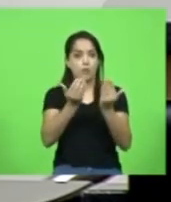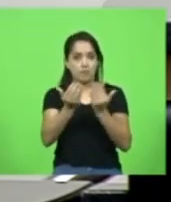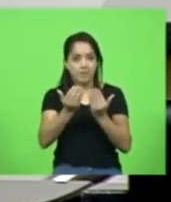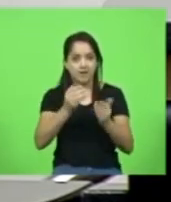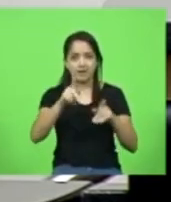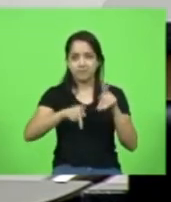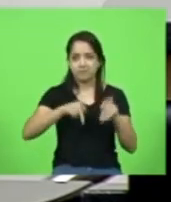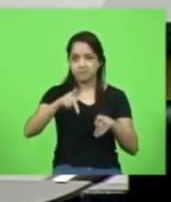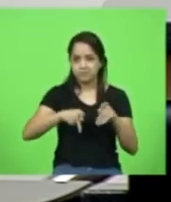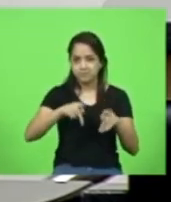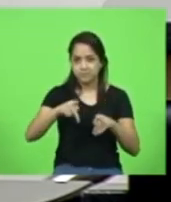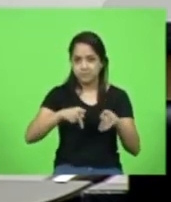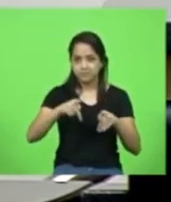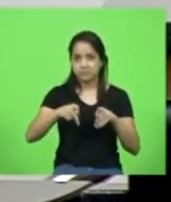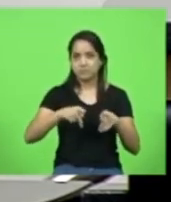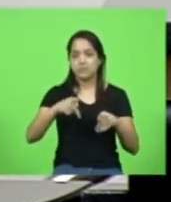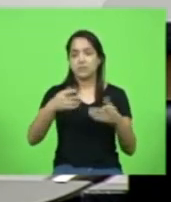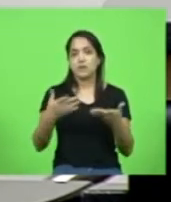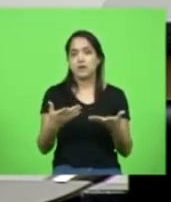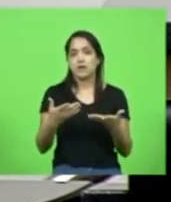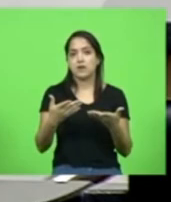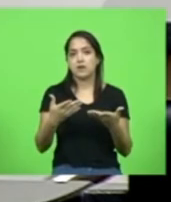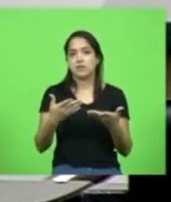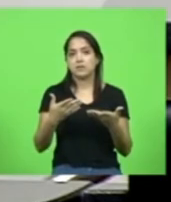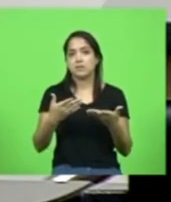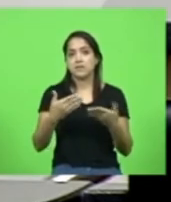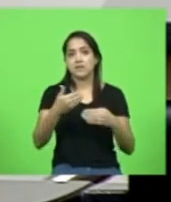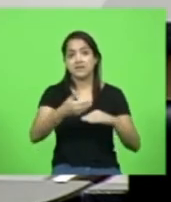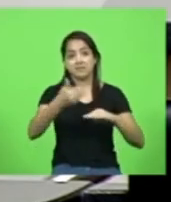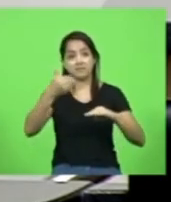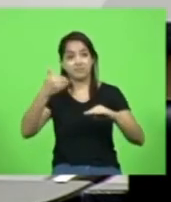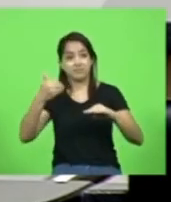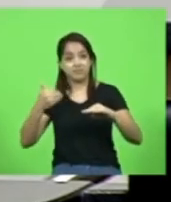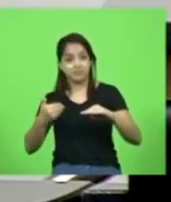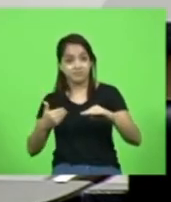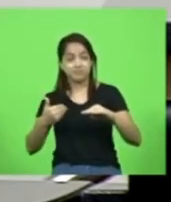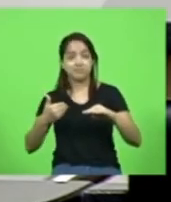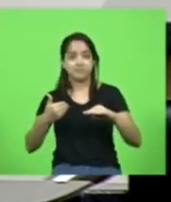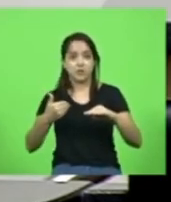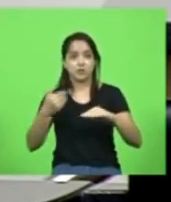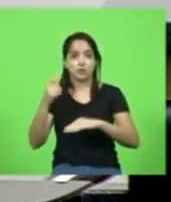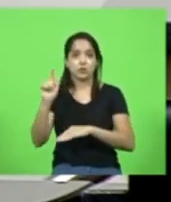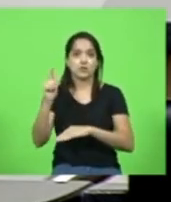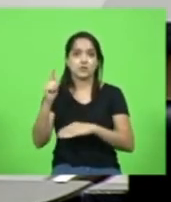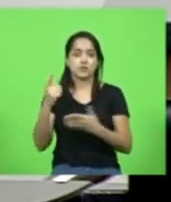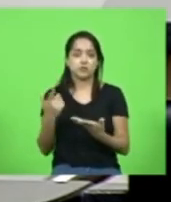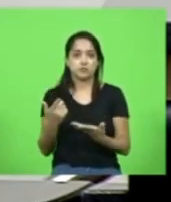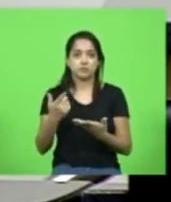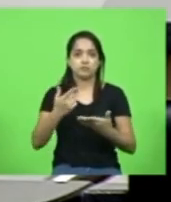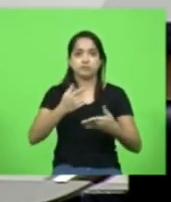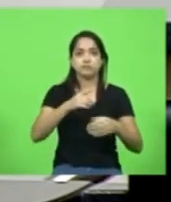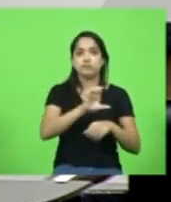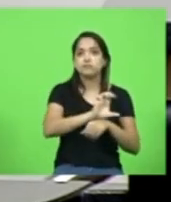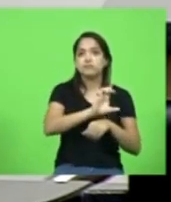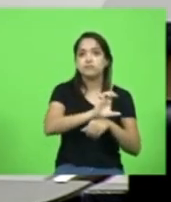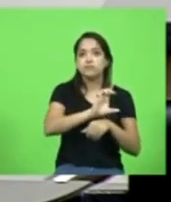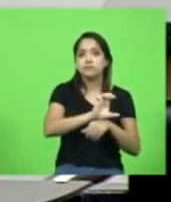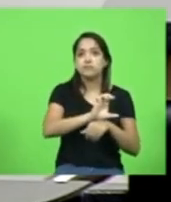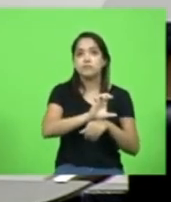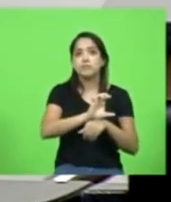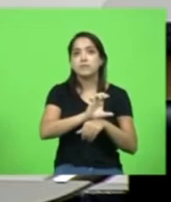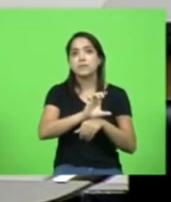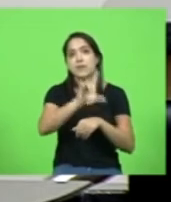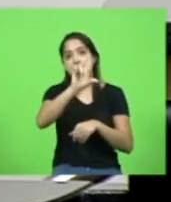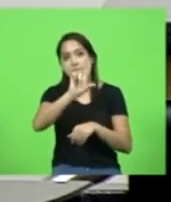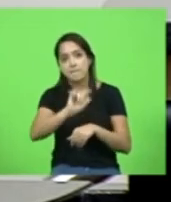população, estamos atrás até de Goiás, que tem um pouco menos de 1 milhão